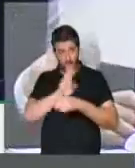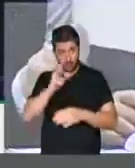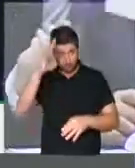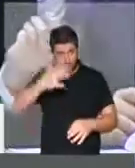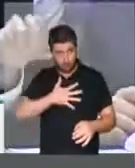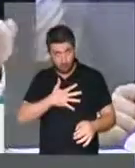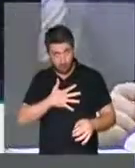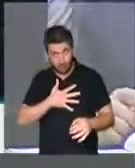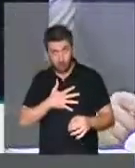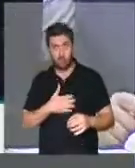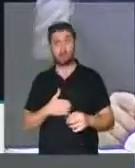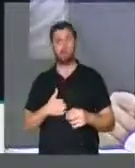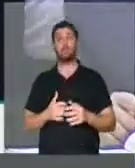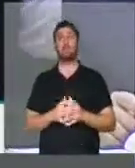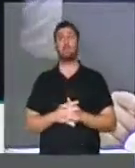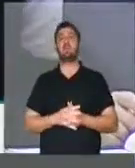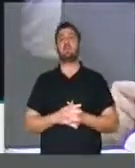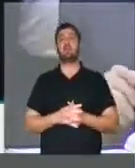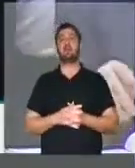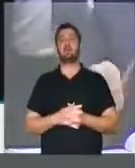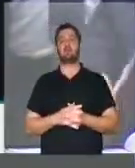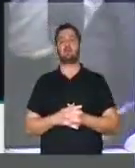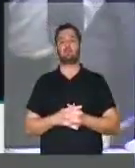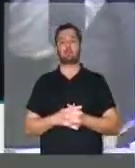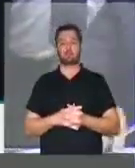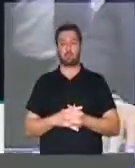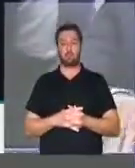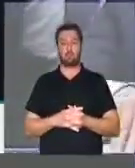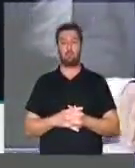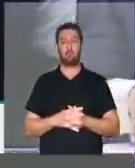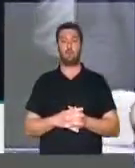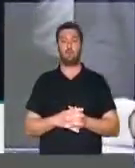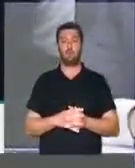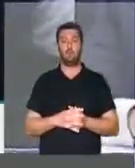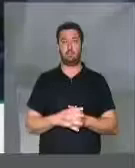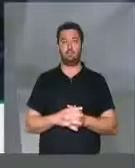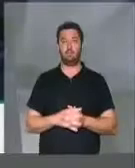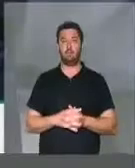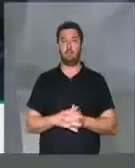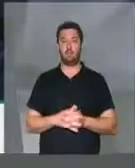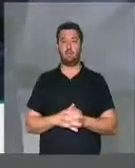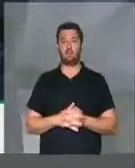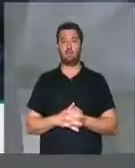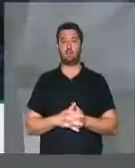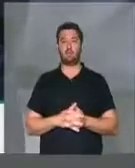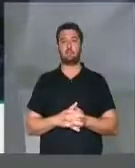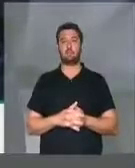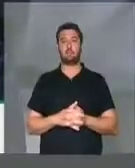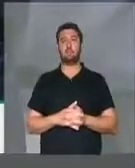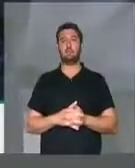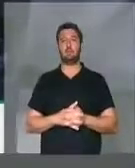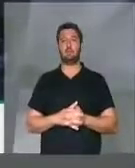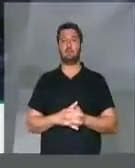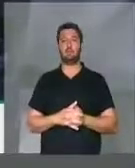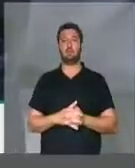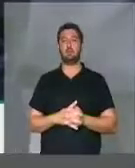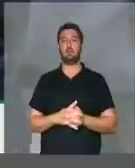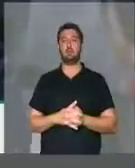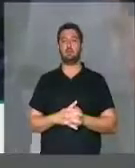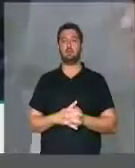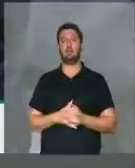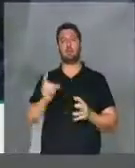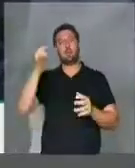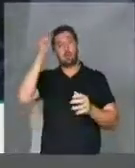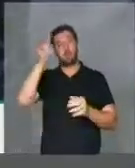à presidente se apresentou prejuízo da minha jb história do efeito suspensivo que